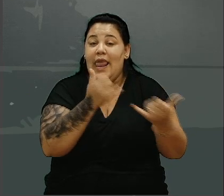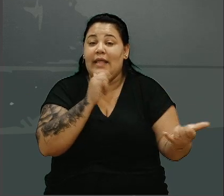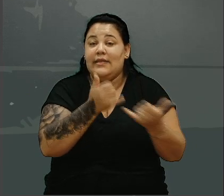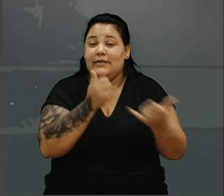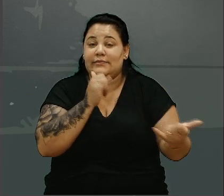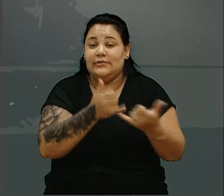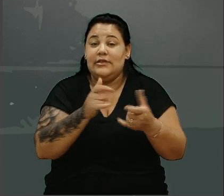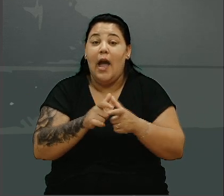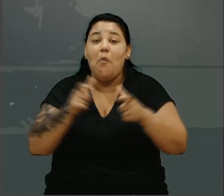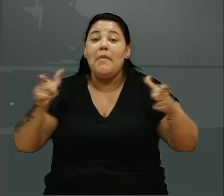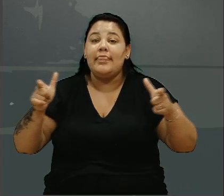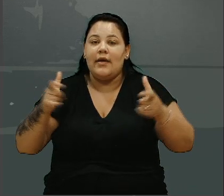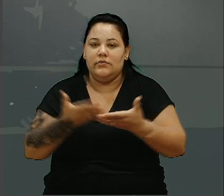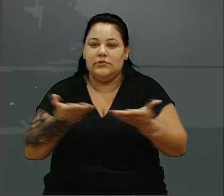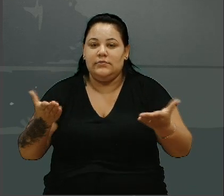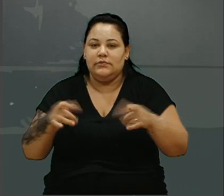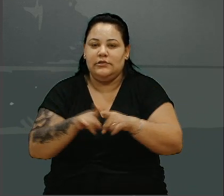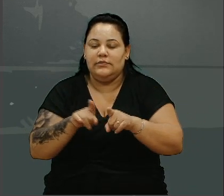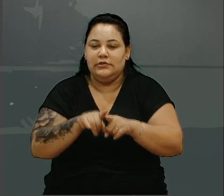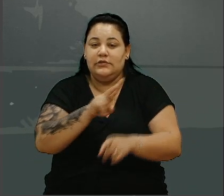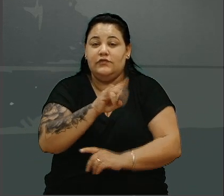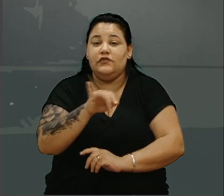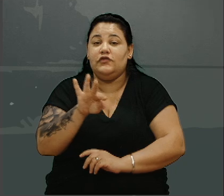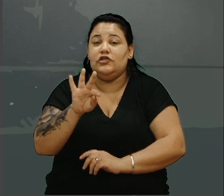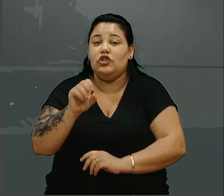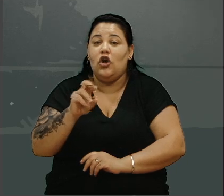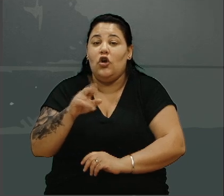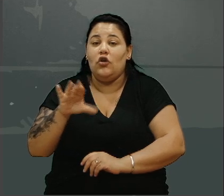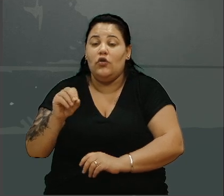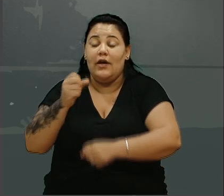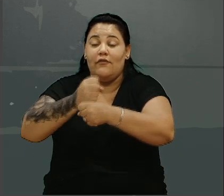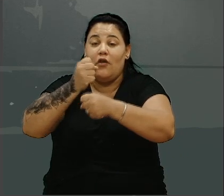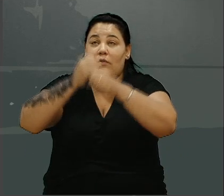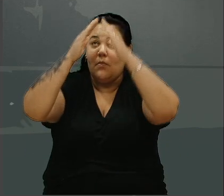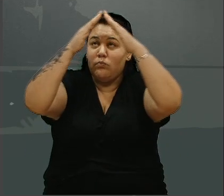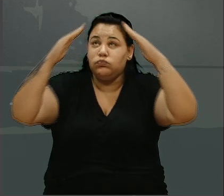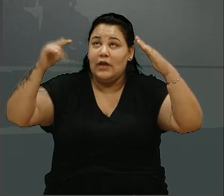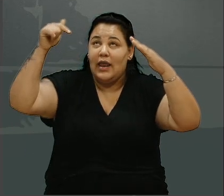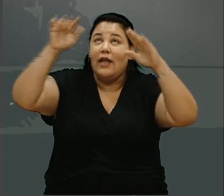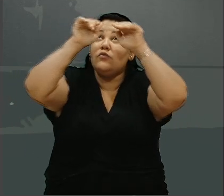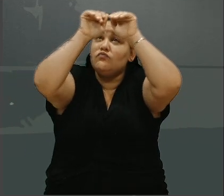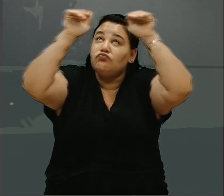ampliação. Vitório Rec 2, reforma no telhado e no forro.